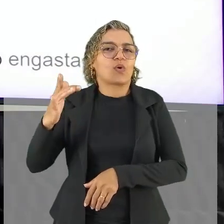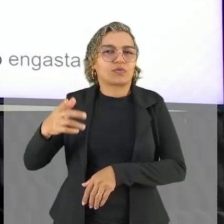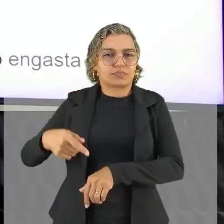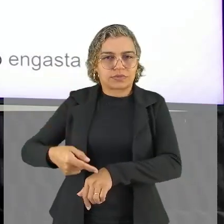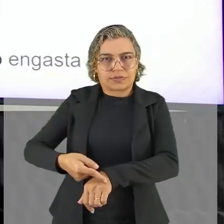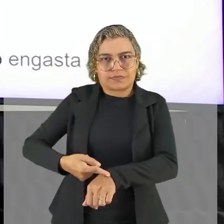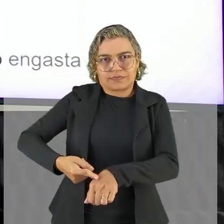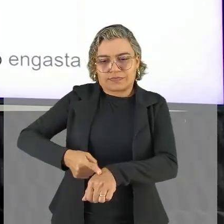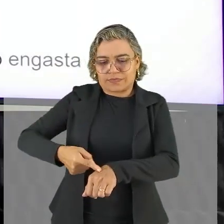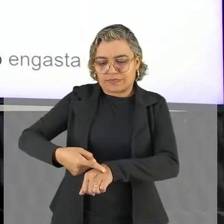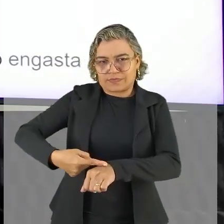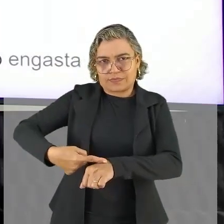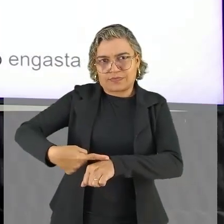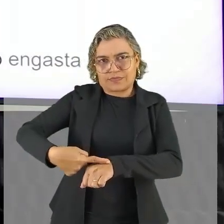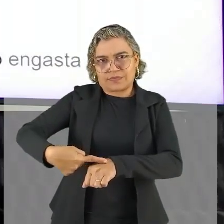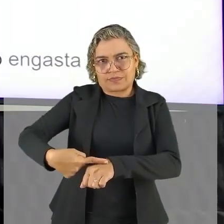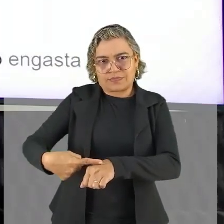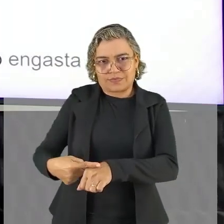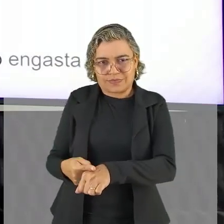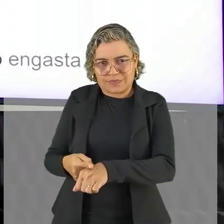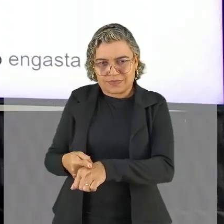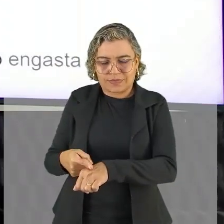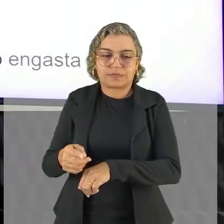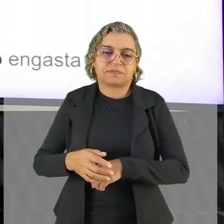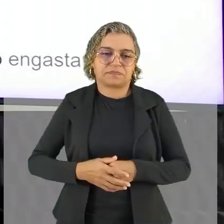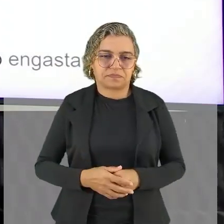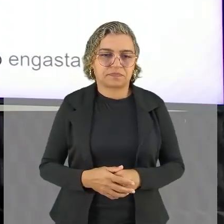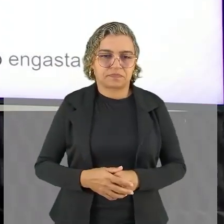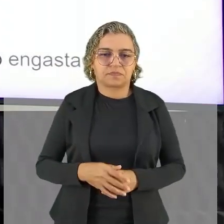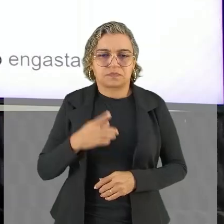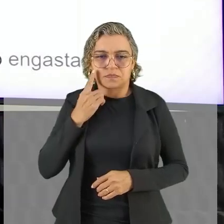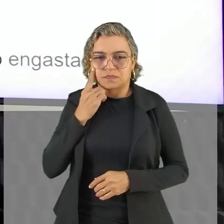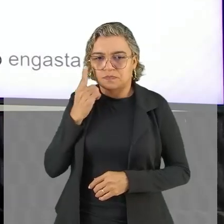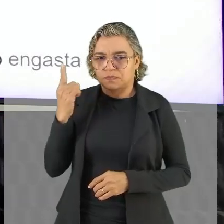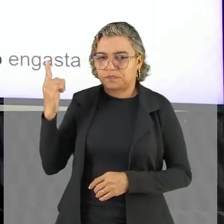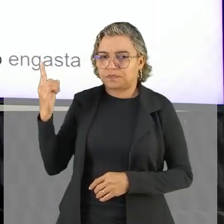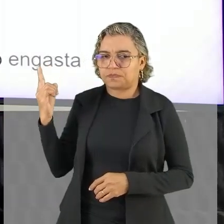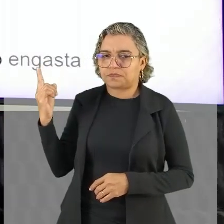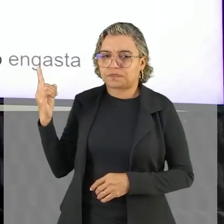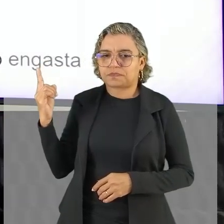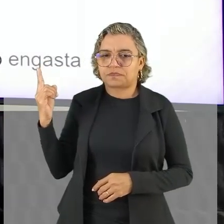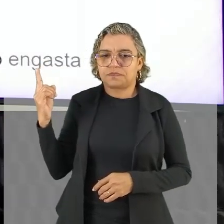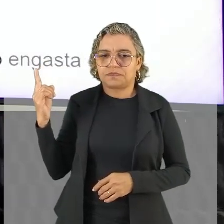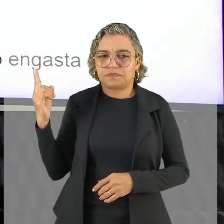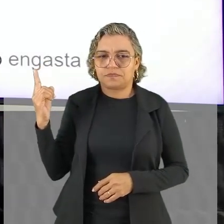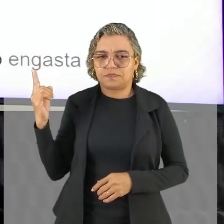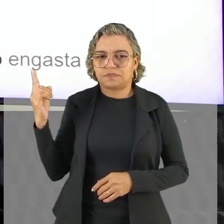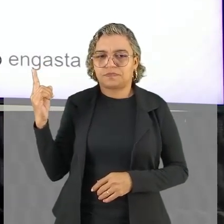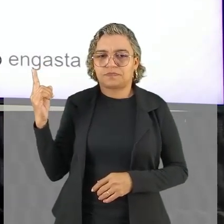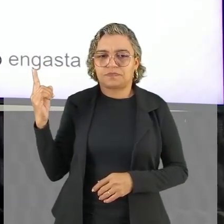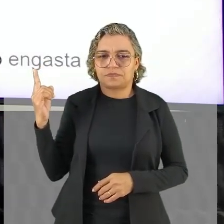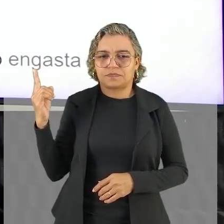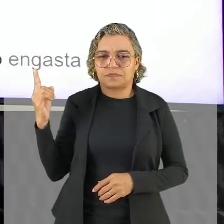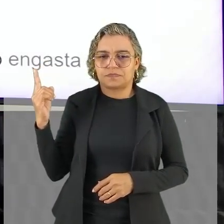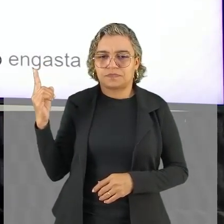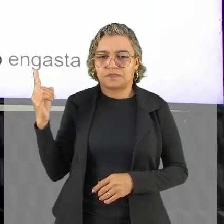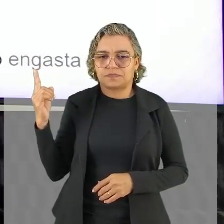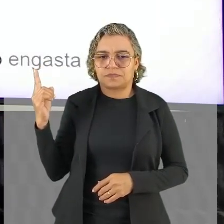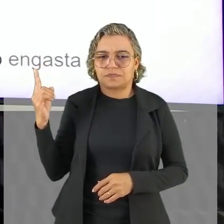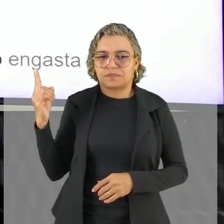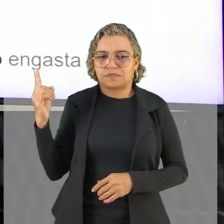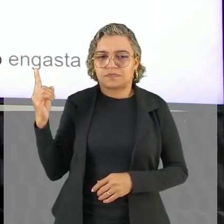Torce, aprimora, alteia, lima a frase e, enfim, no verso de